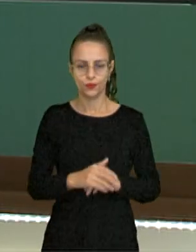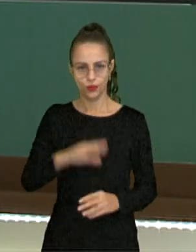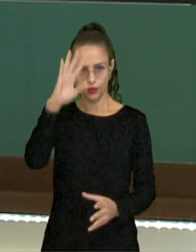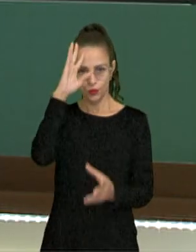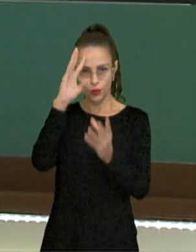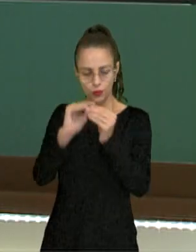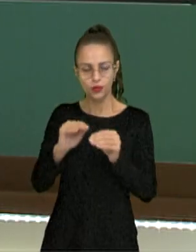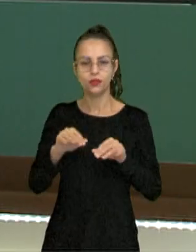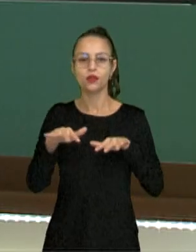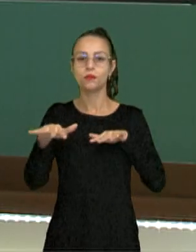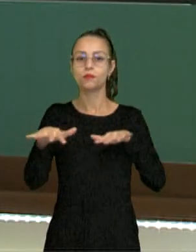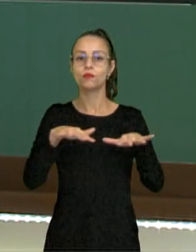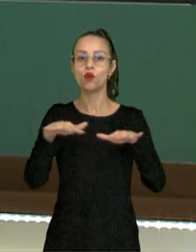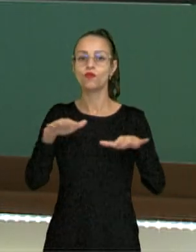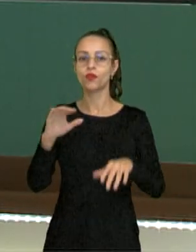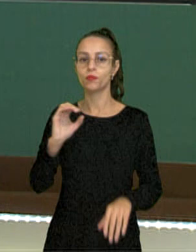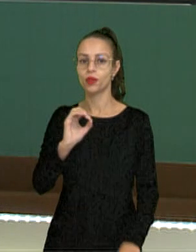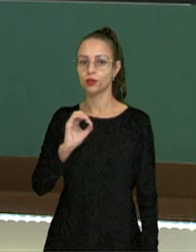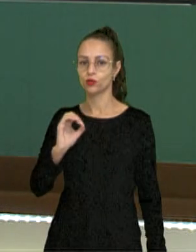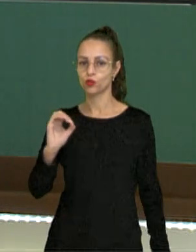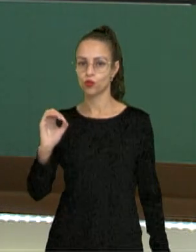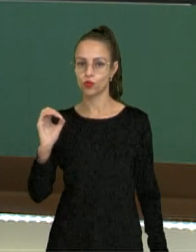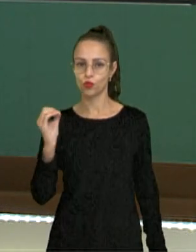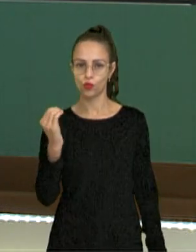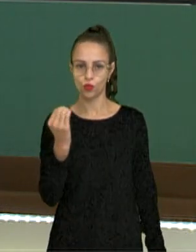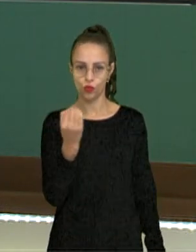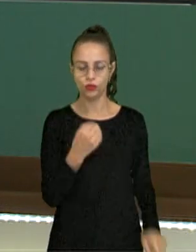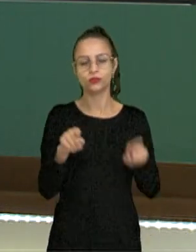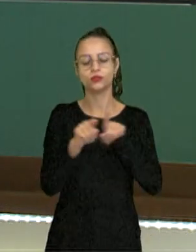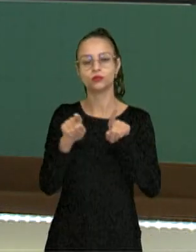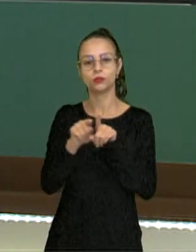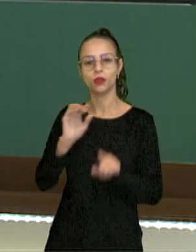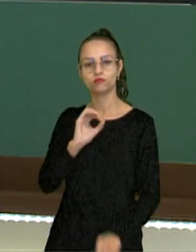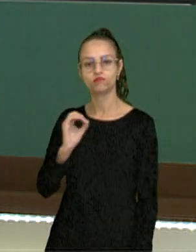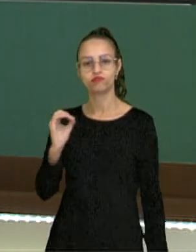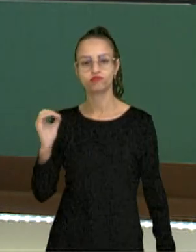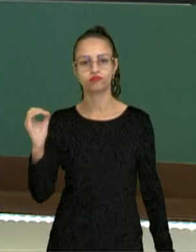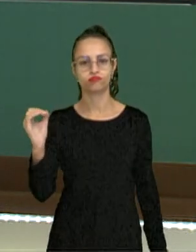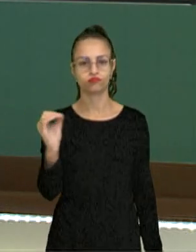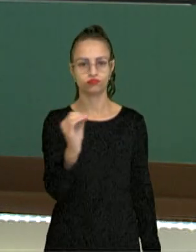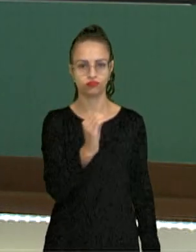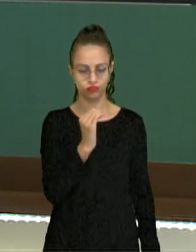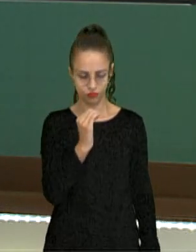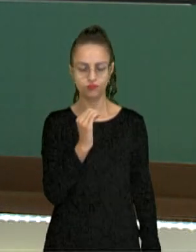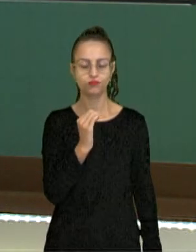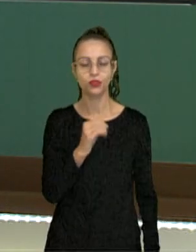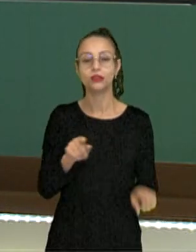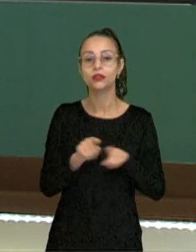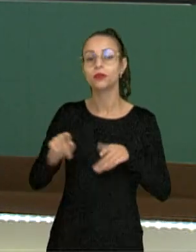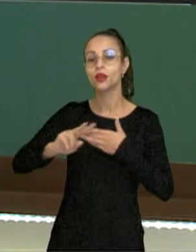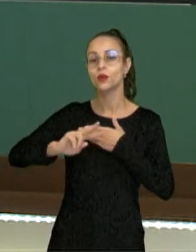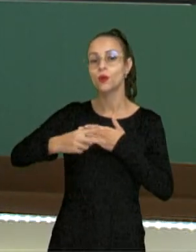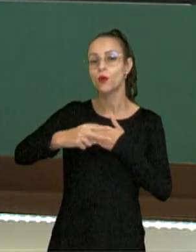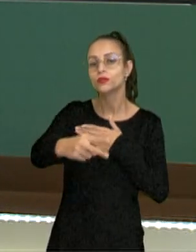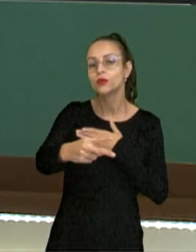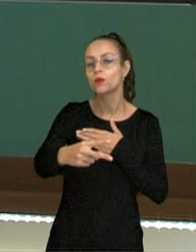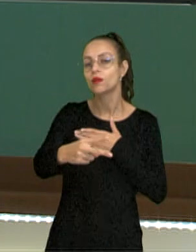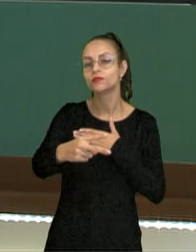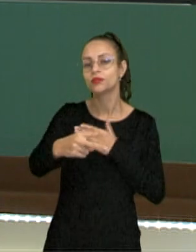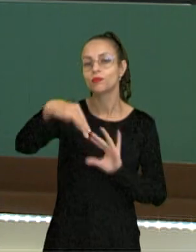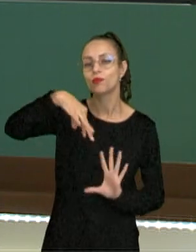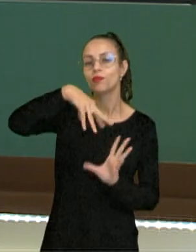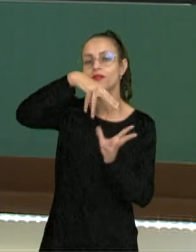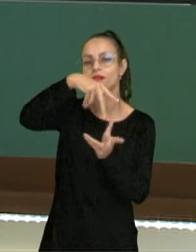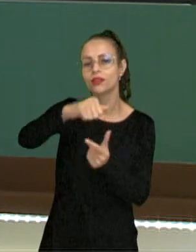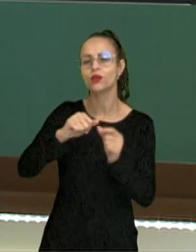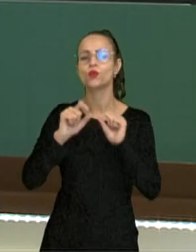os movimentos de rotação e translação da Terra e suas consequências para o planeta. Mais do que eu